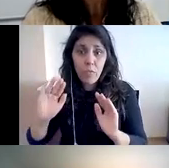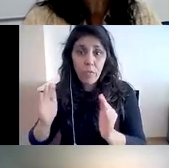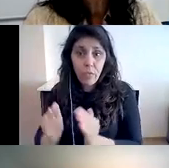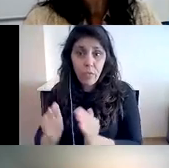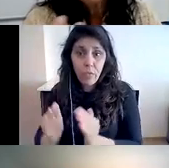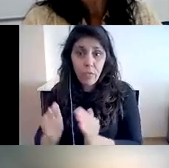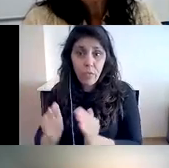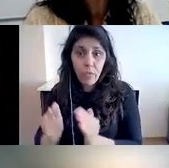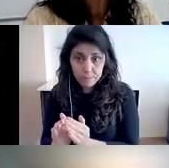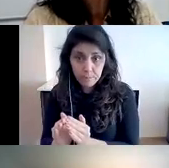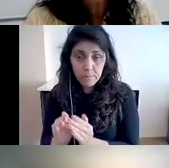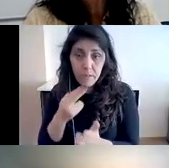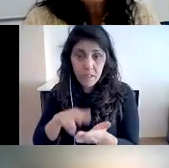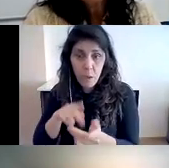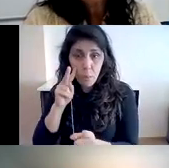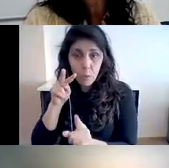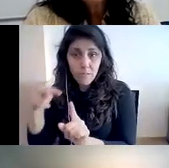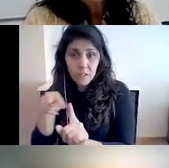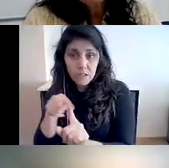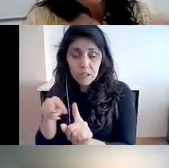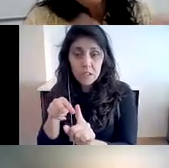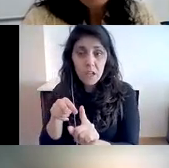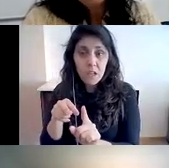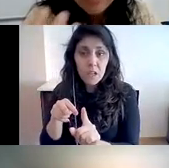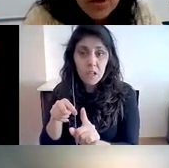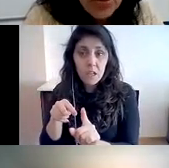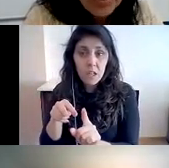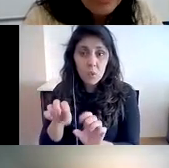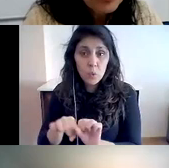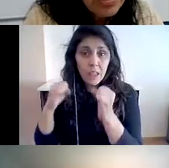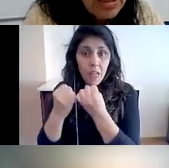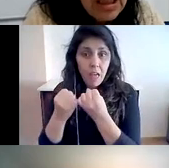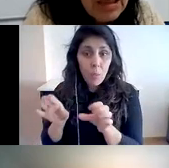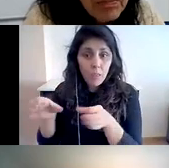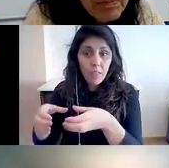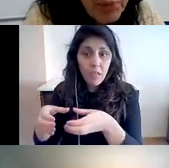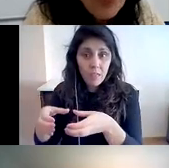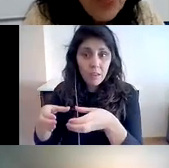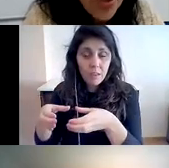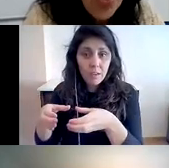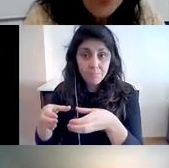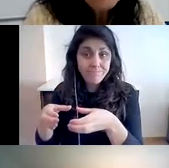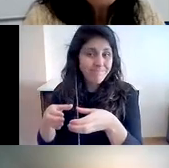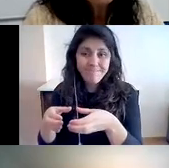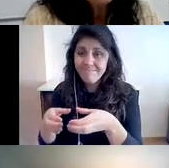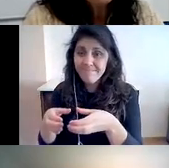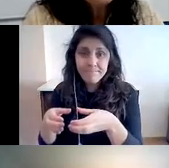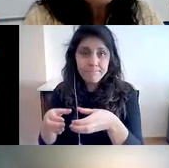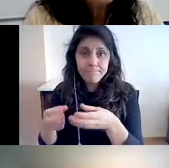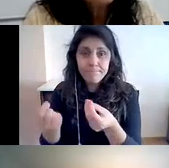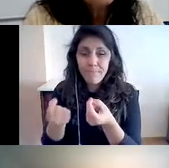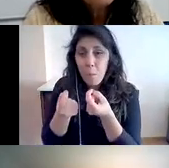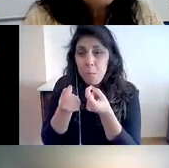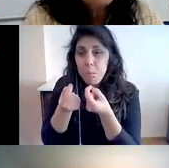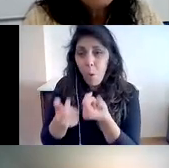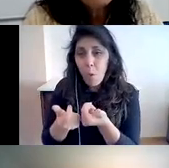ponto de vista societal, do ponto de vista, digamos, das sociedades, das comunidades, pouco ficou